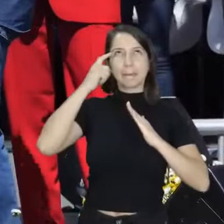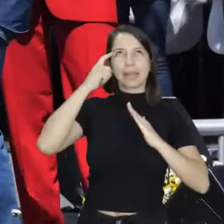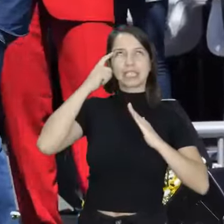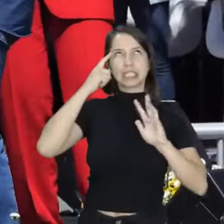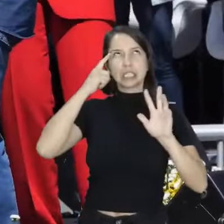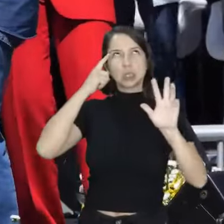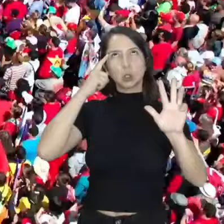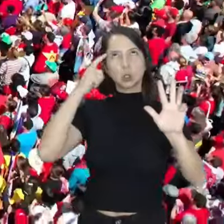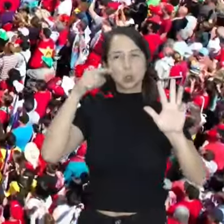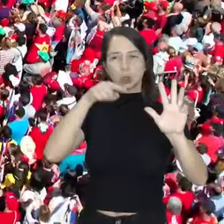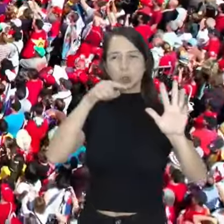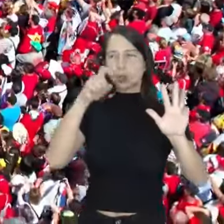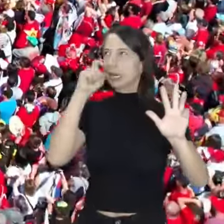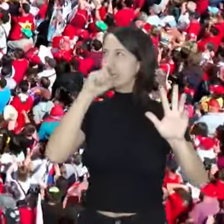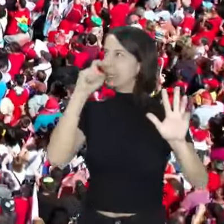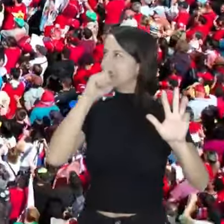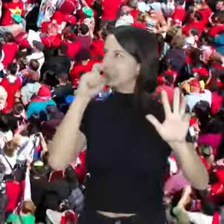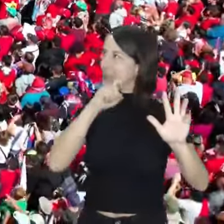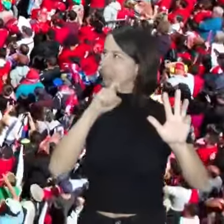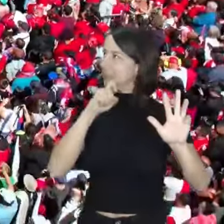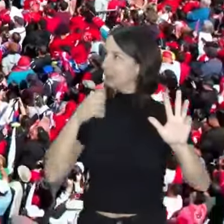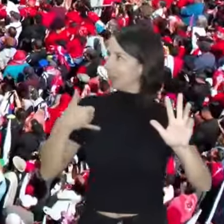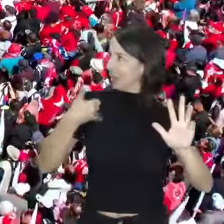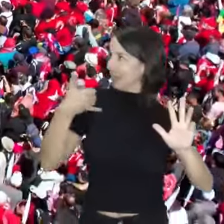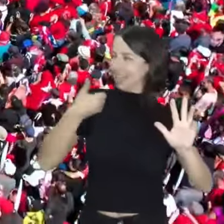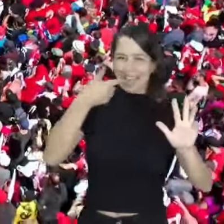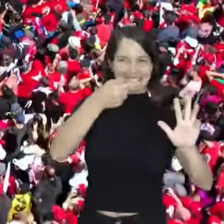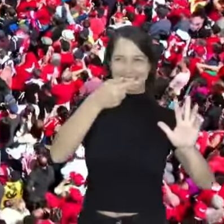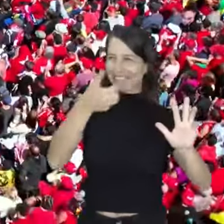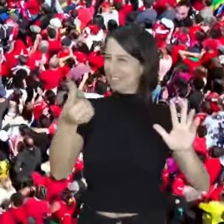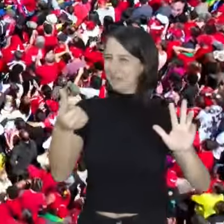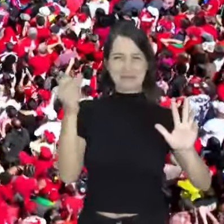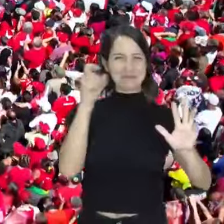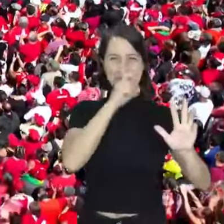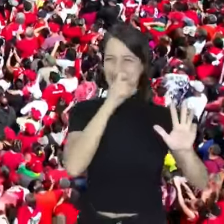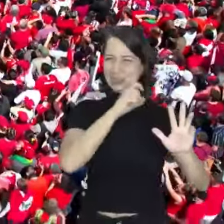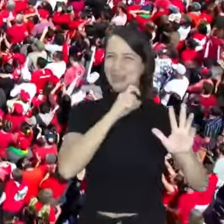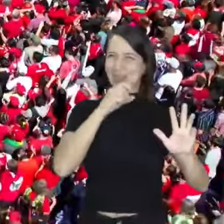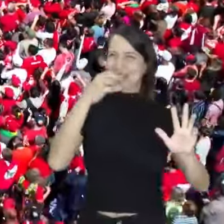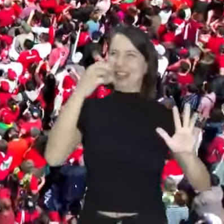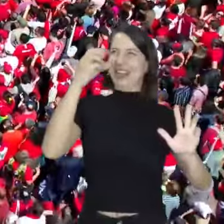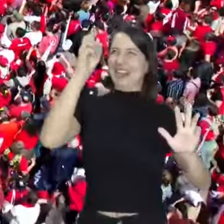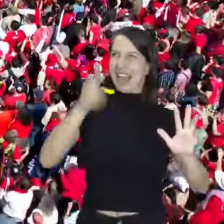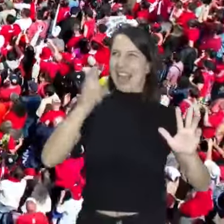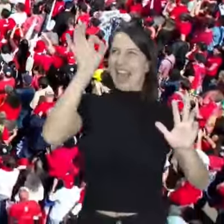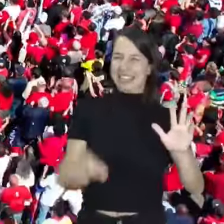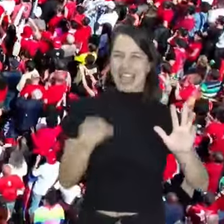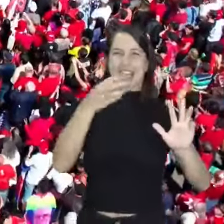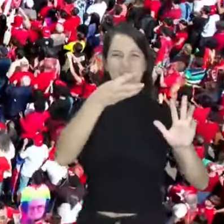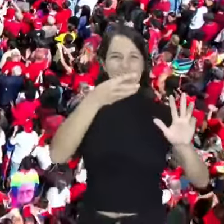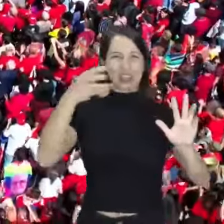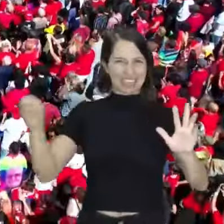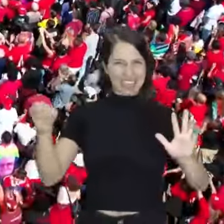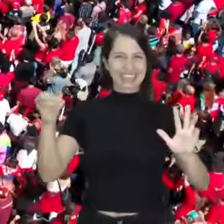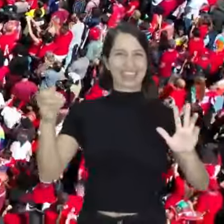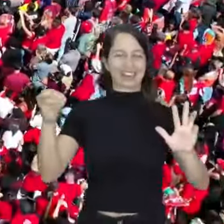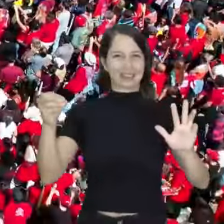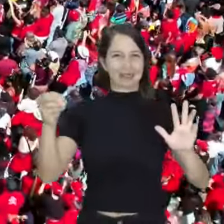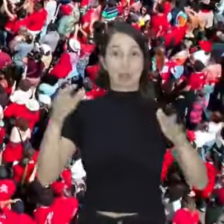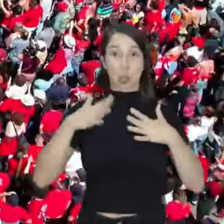tem 30 anos de idade. Eu quero que vocês saibam que a minha energia